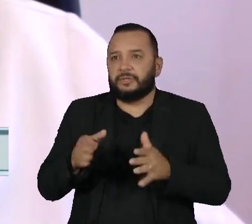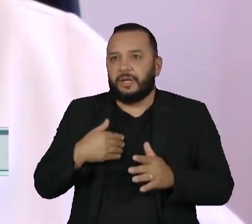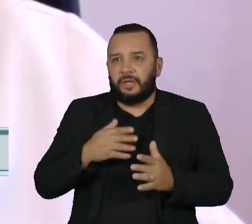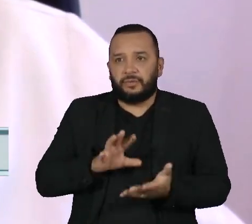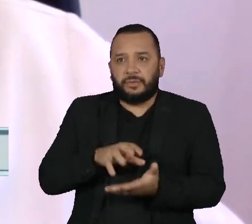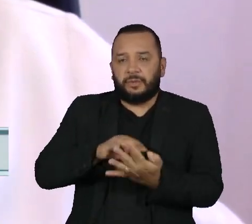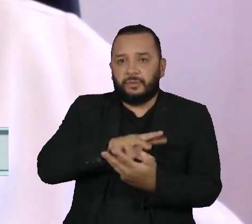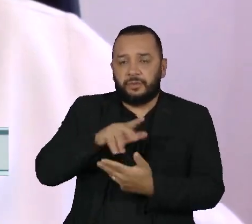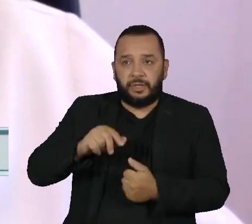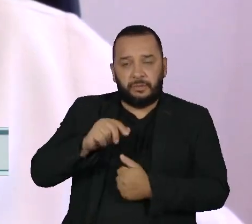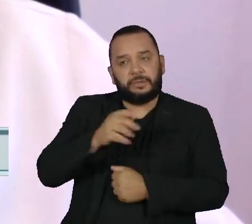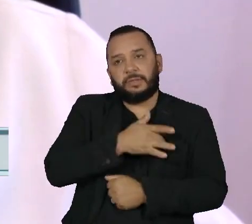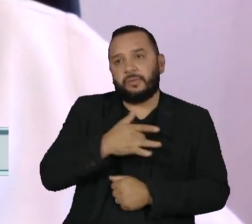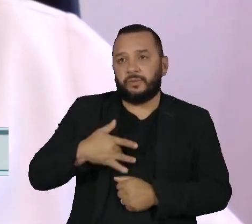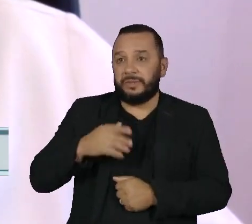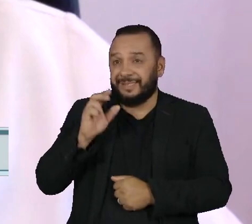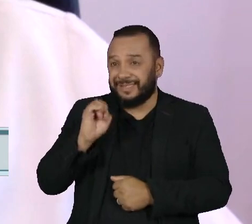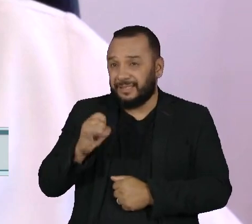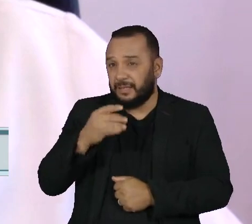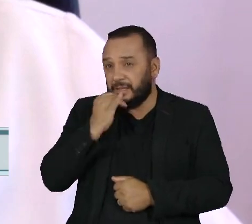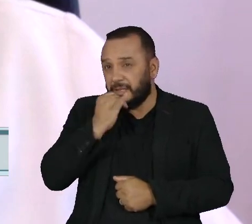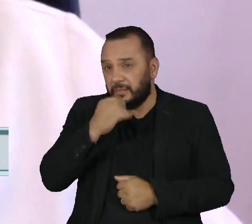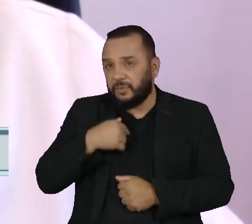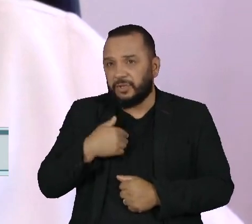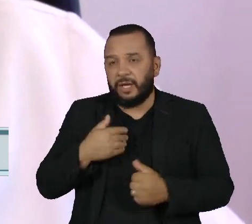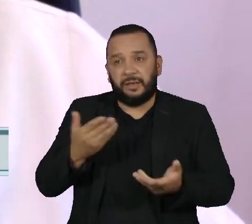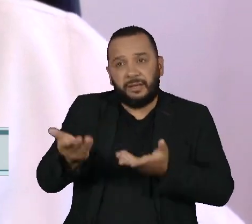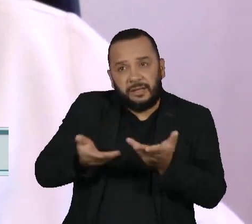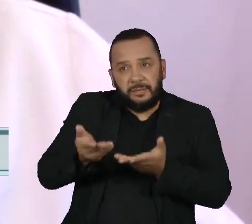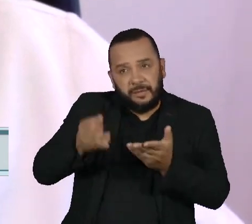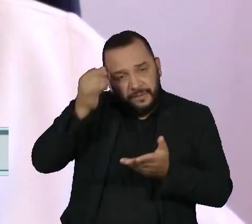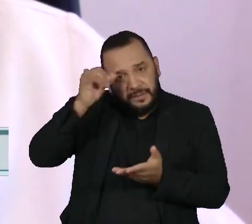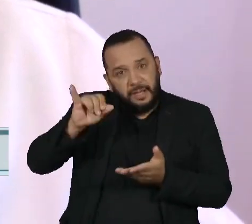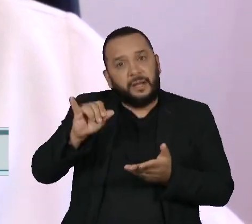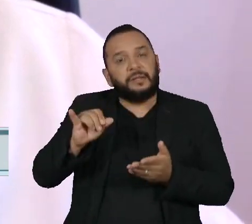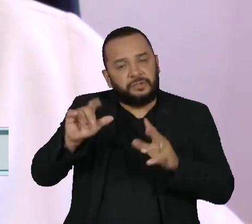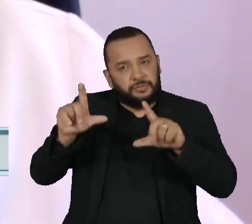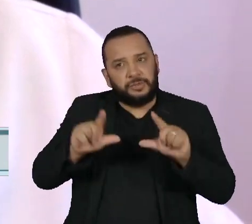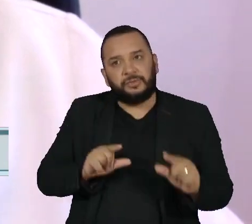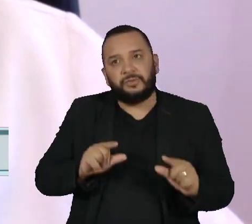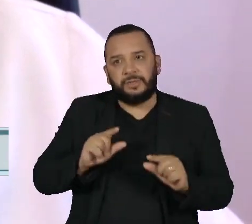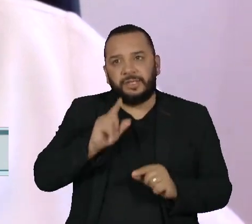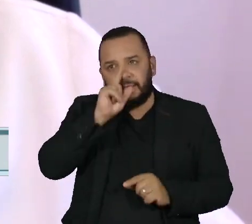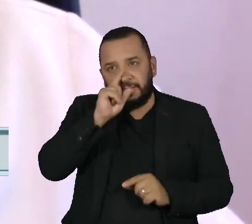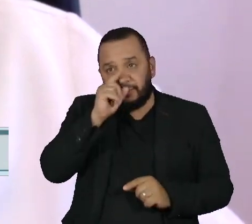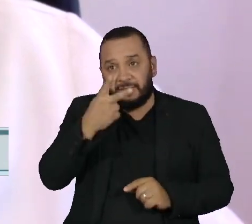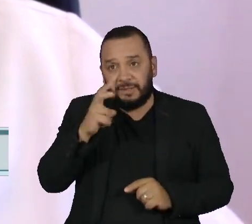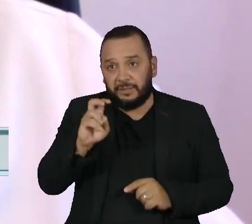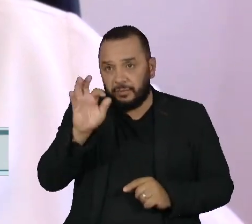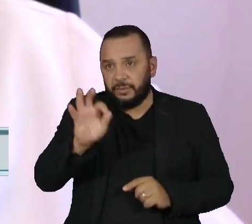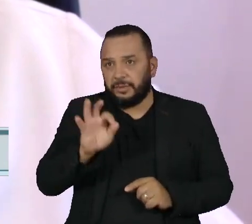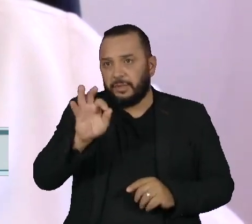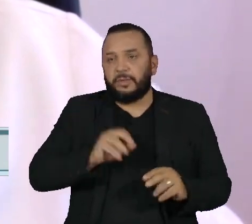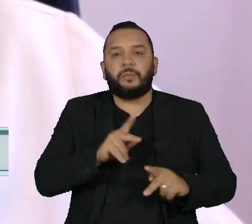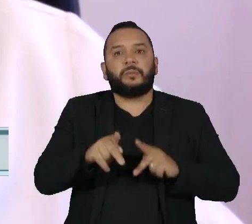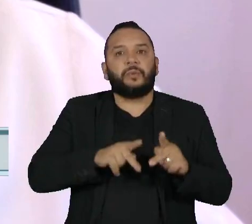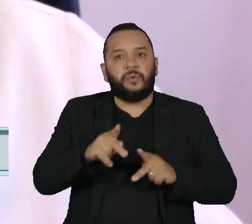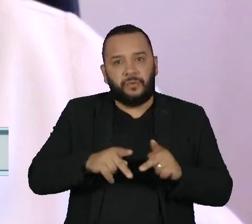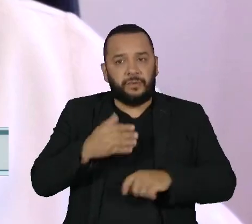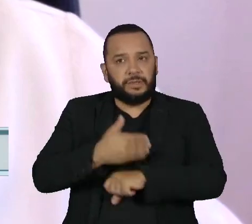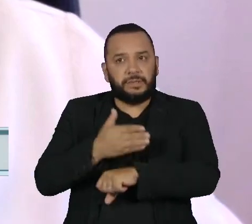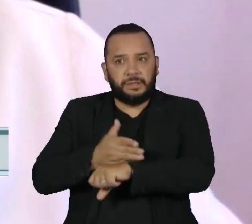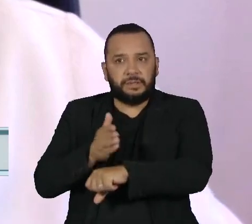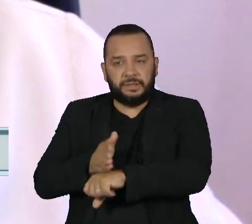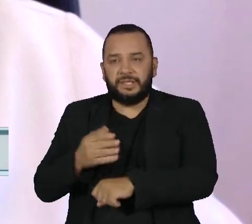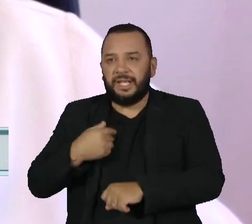faz prevenção, você pode reduzir esse risco em até 25%. Então, a população deveria procurar frequentemente os seus dentistas,